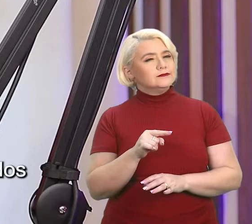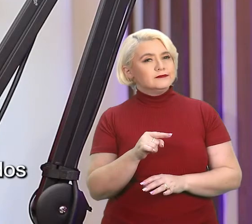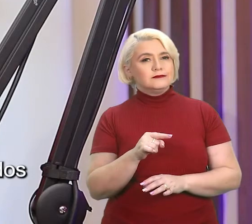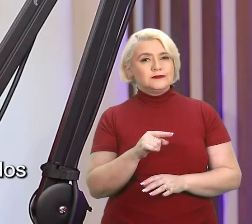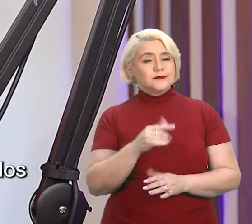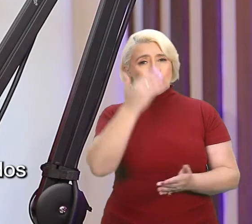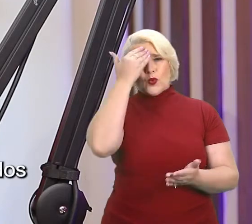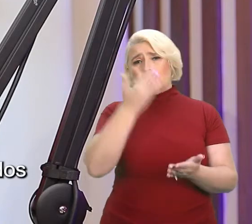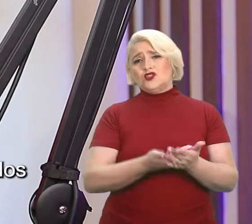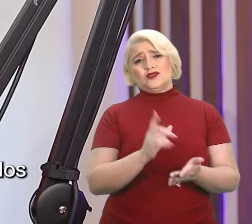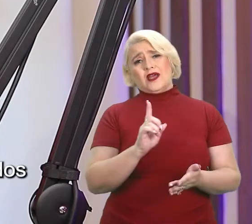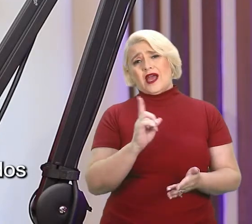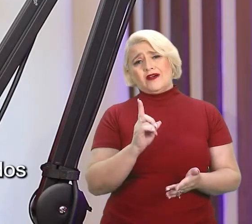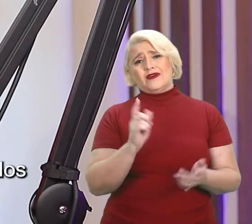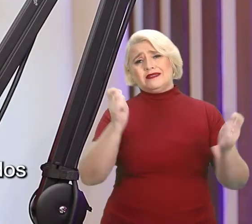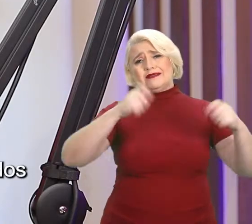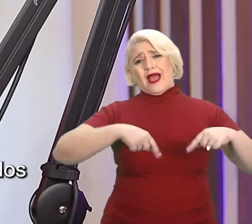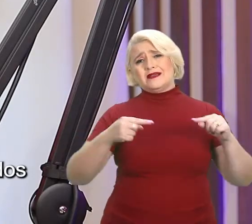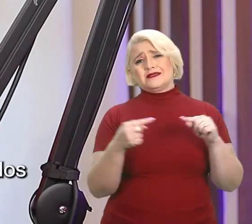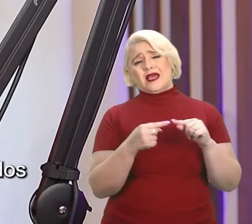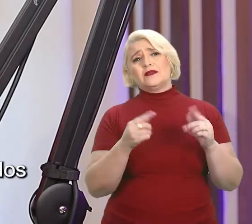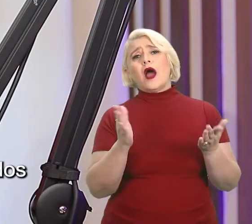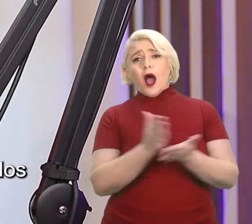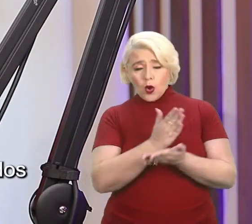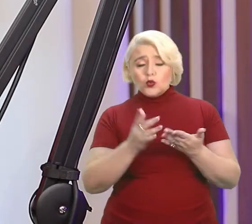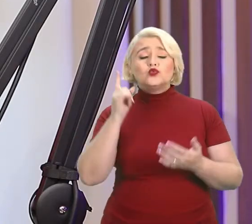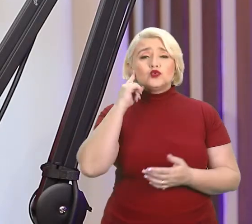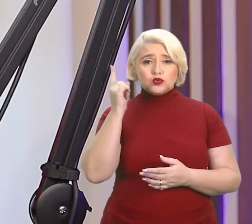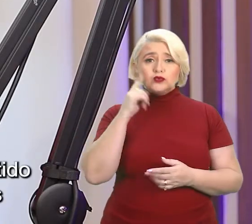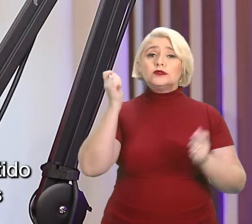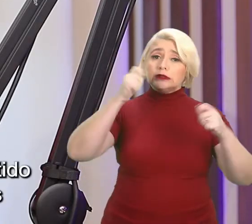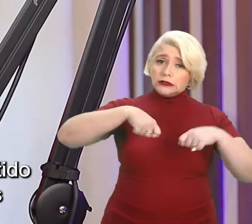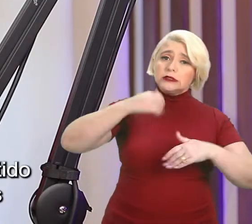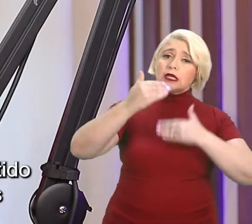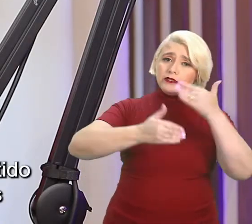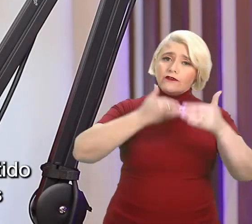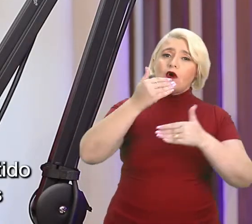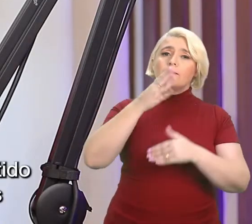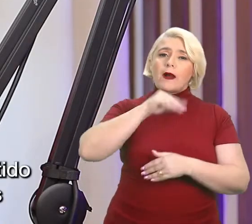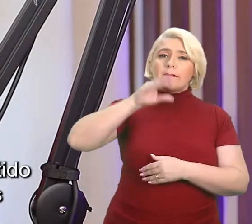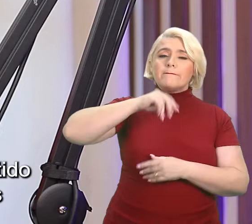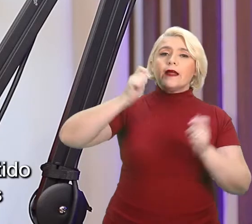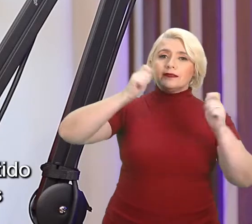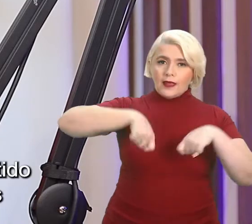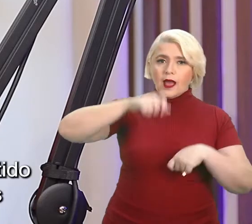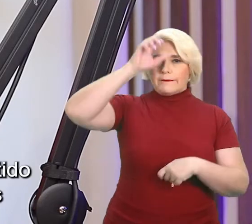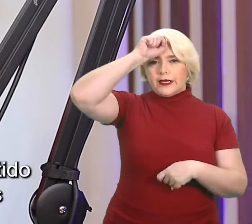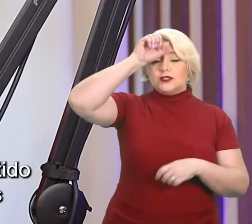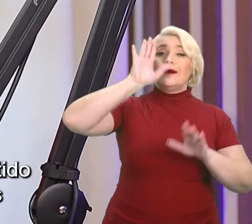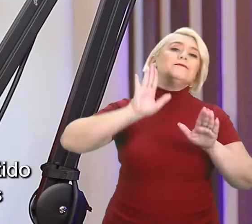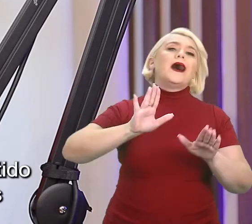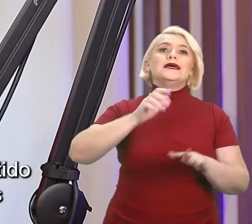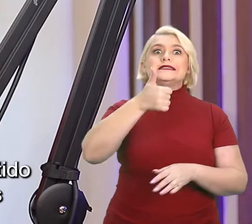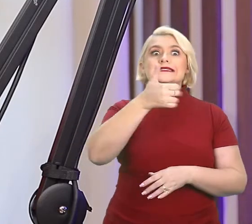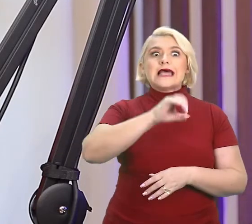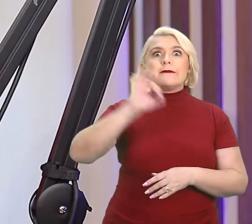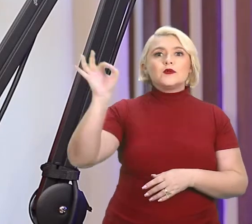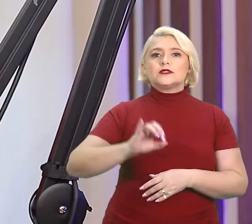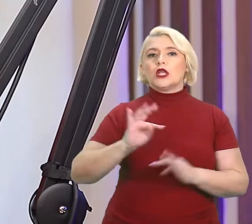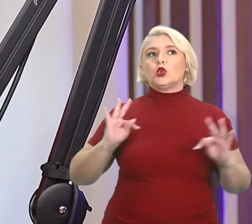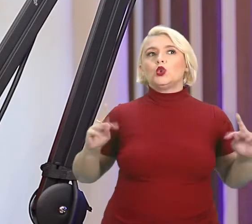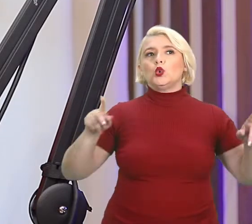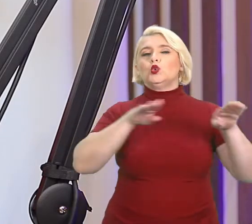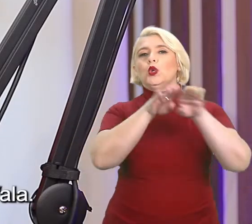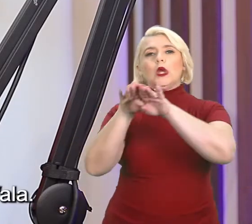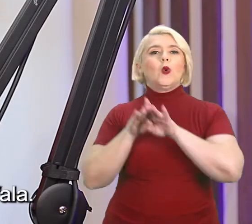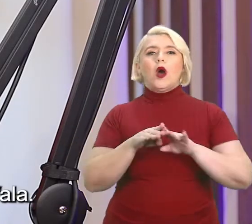que isso... Alguns surdos desenvolvem a fala dessa forma, sim. Mas não é uma coisa que é 100% garantido para todos os surdos